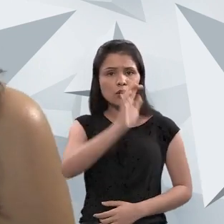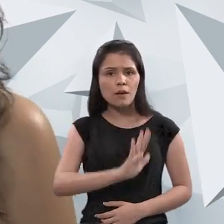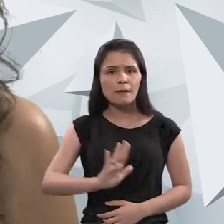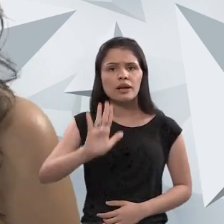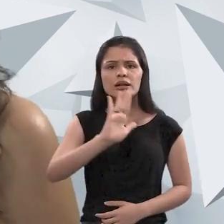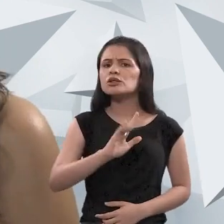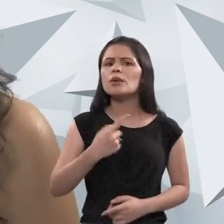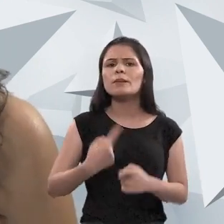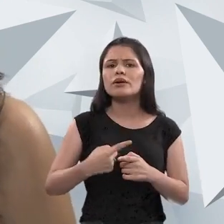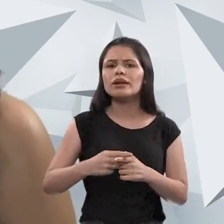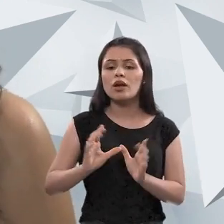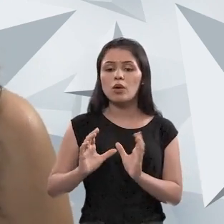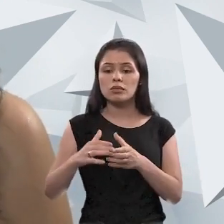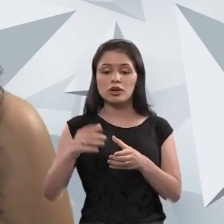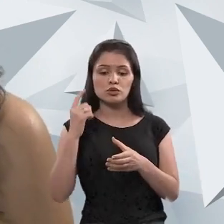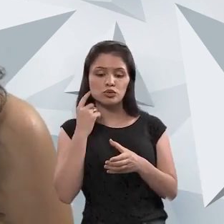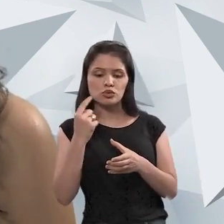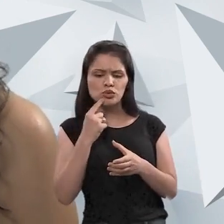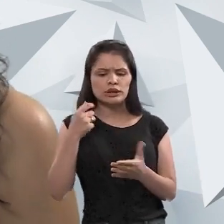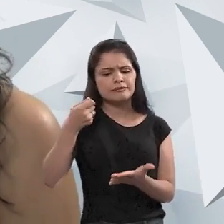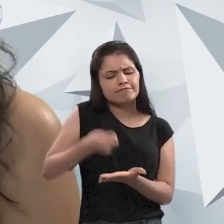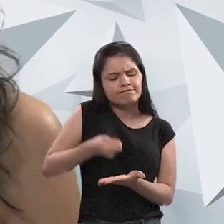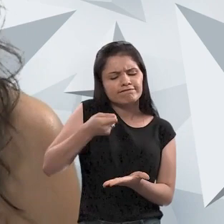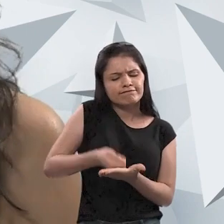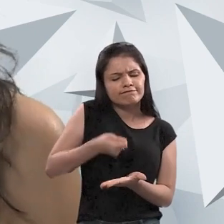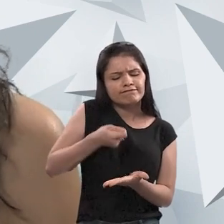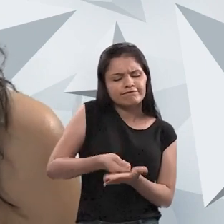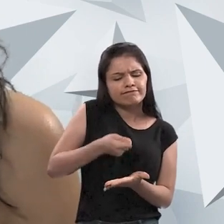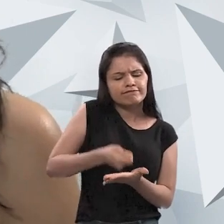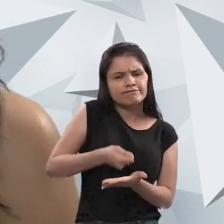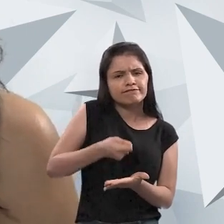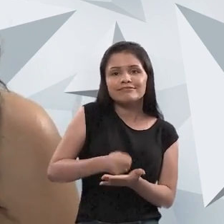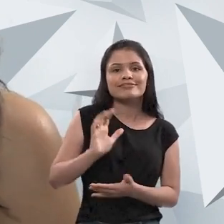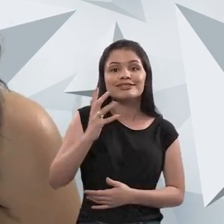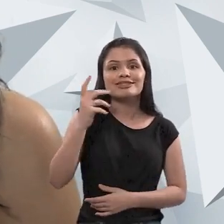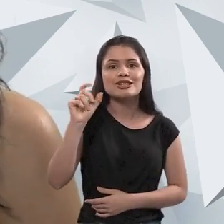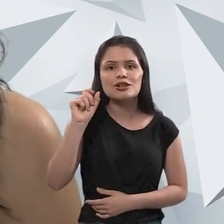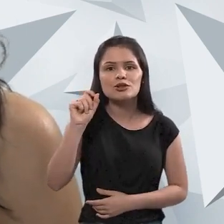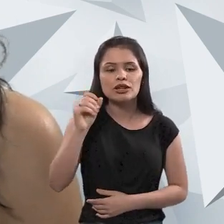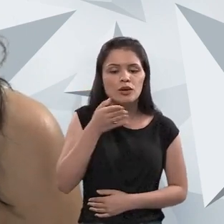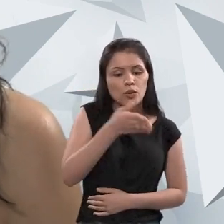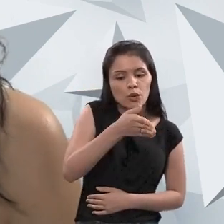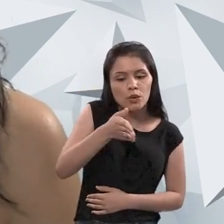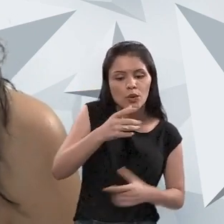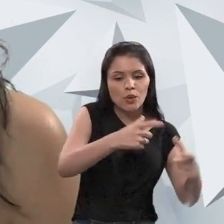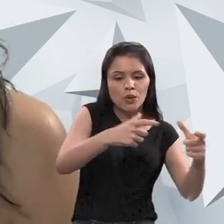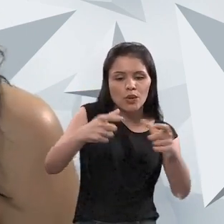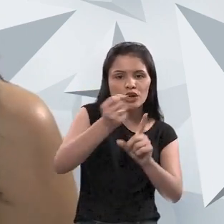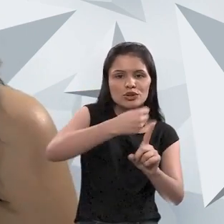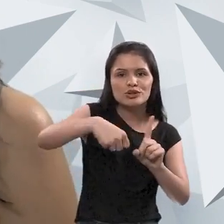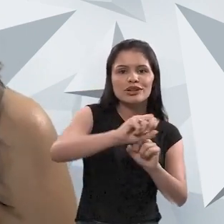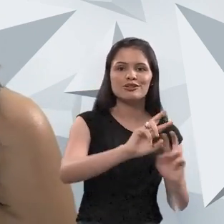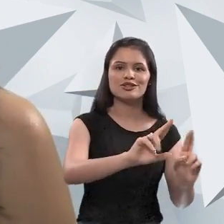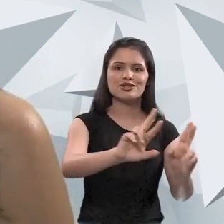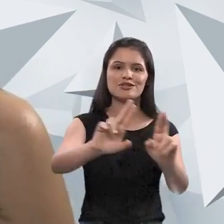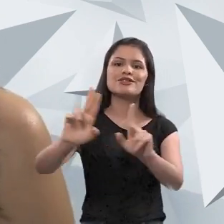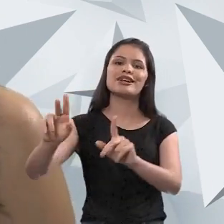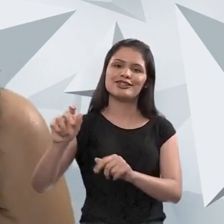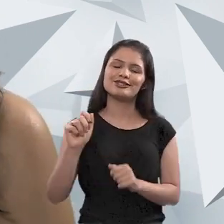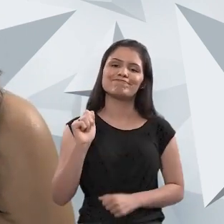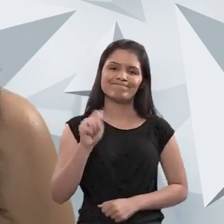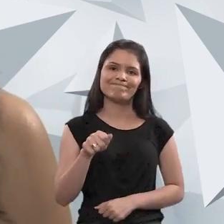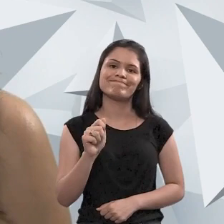das exigências mesmo da comunidade surda, que tem chegado a diferentes espaços sociais. Então, a escola é